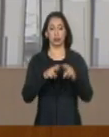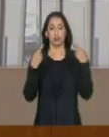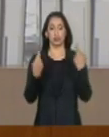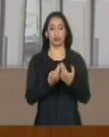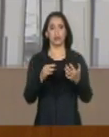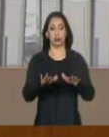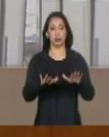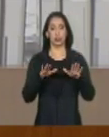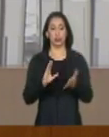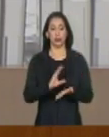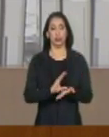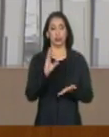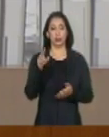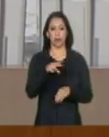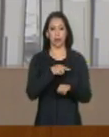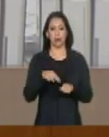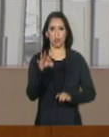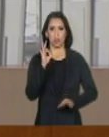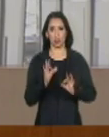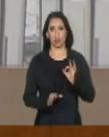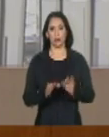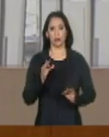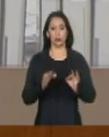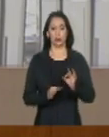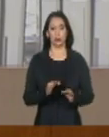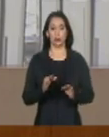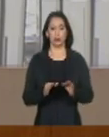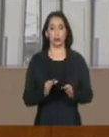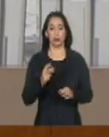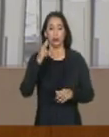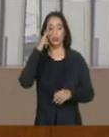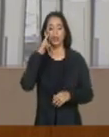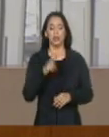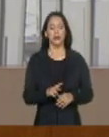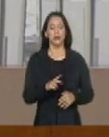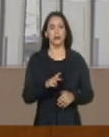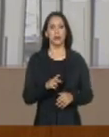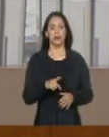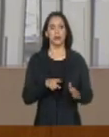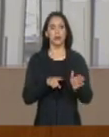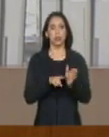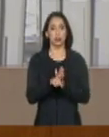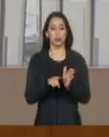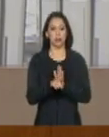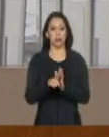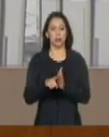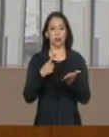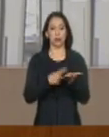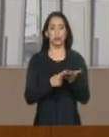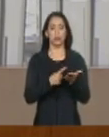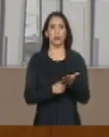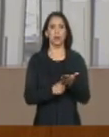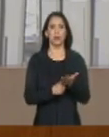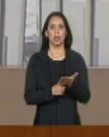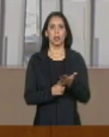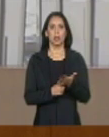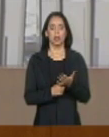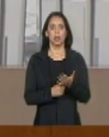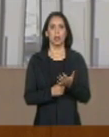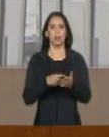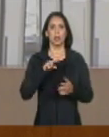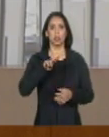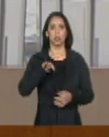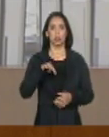de Justiça, denominado Diagnóstico das Ações Penais de Competência do Tribunal de Júri,